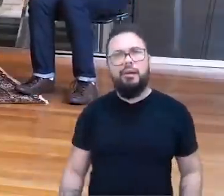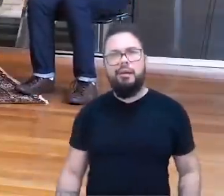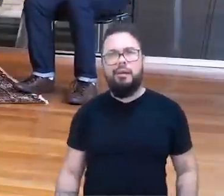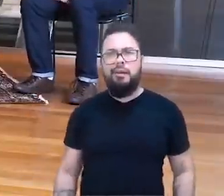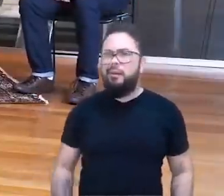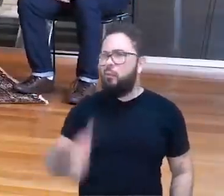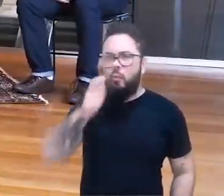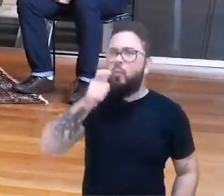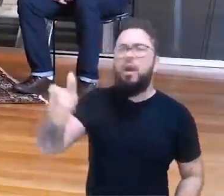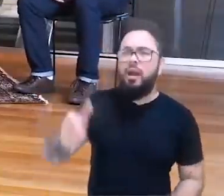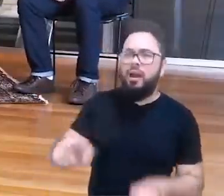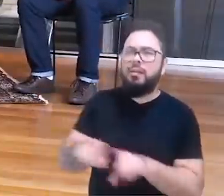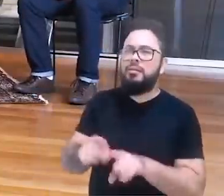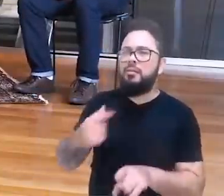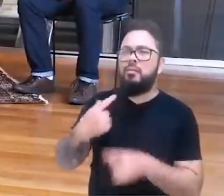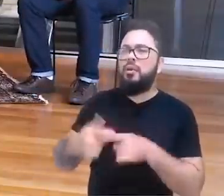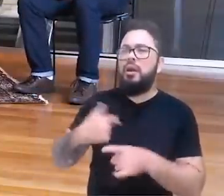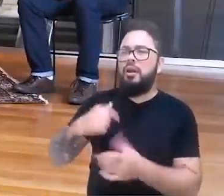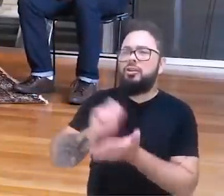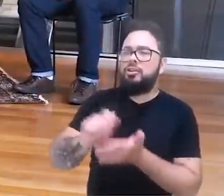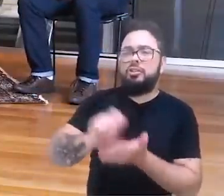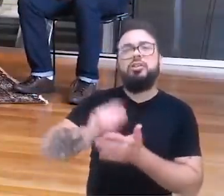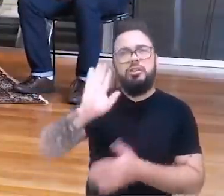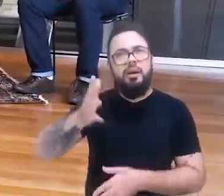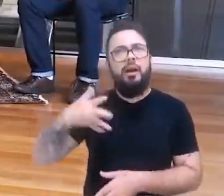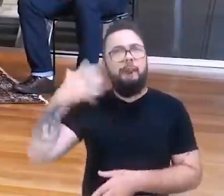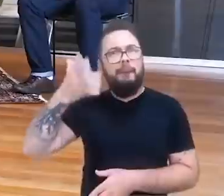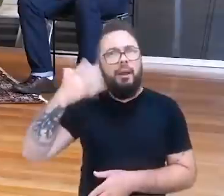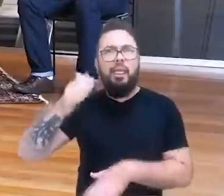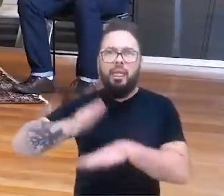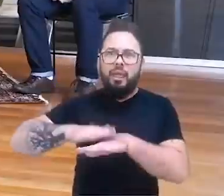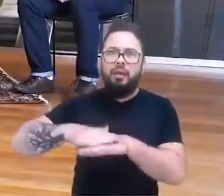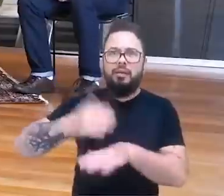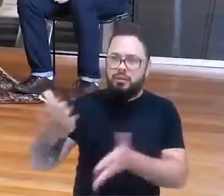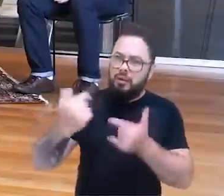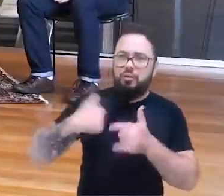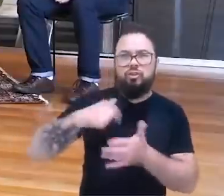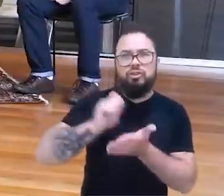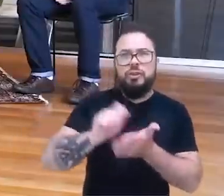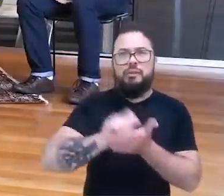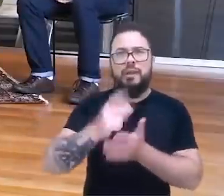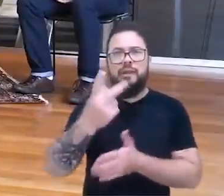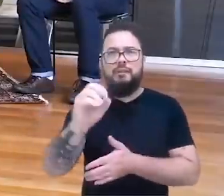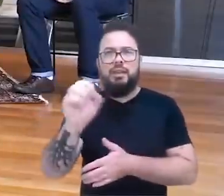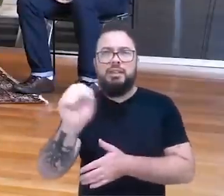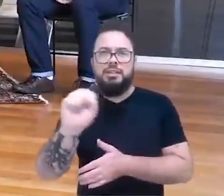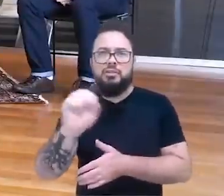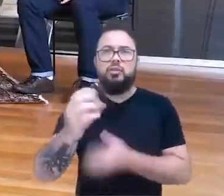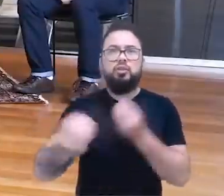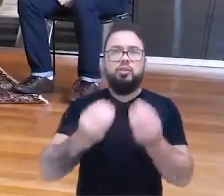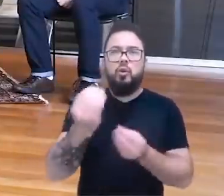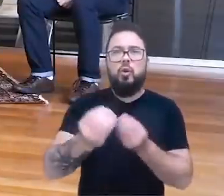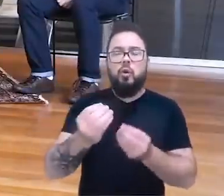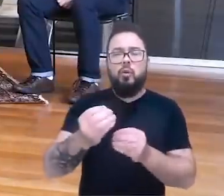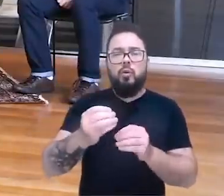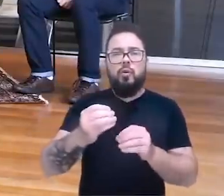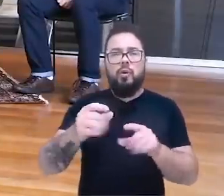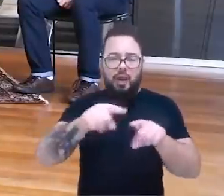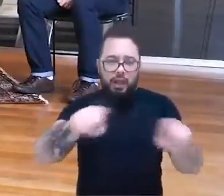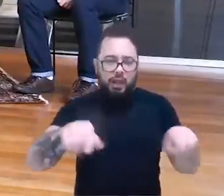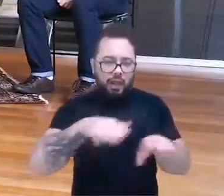eu já fiz até uma mostra disso uma palestra vamos lá então vou escrever 20 segundos para sair da garagem automática